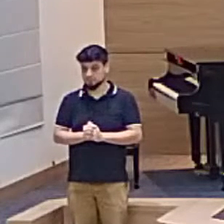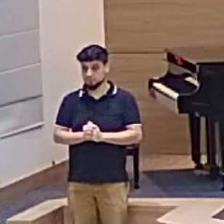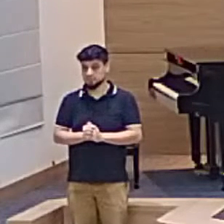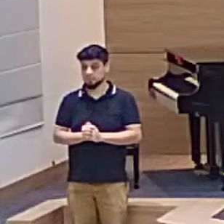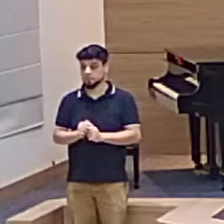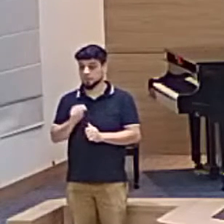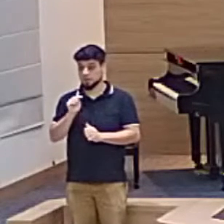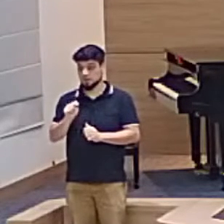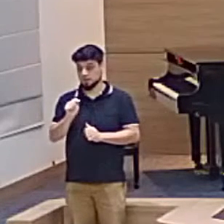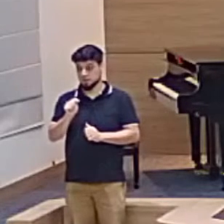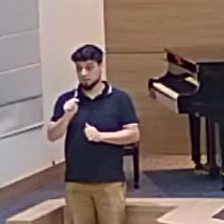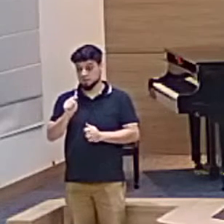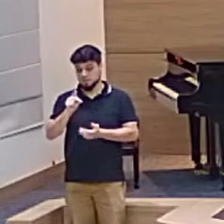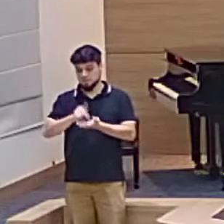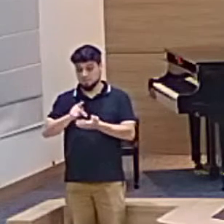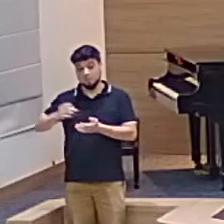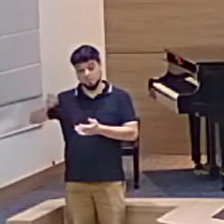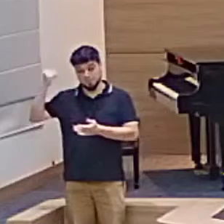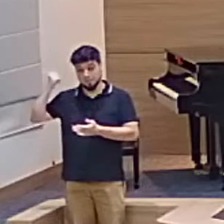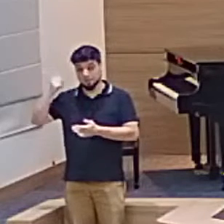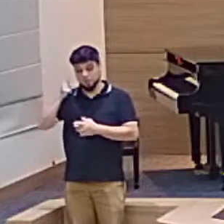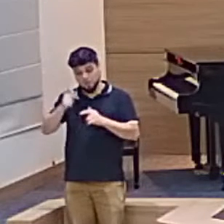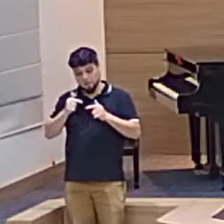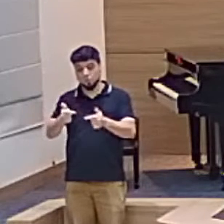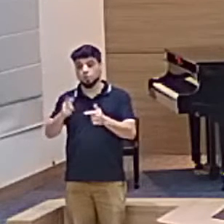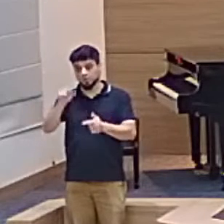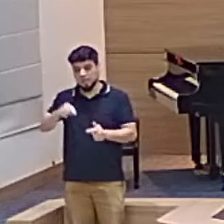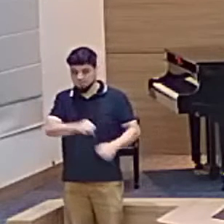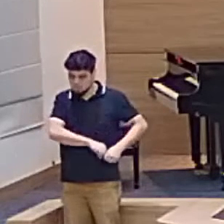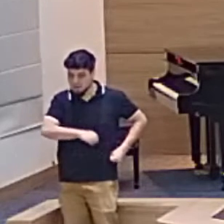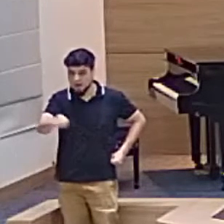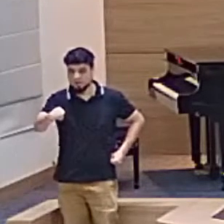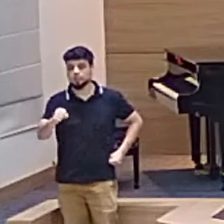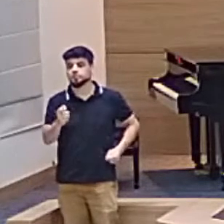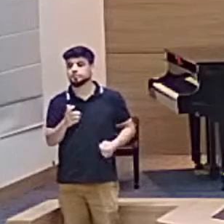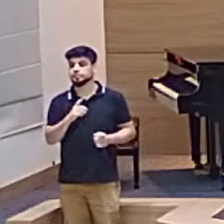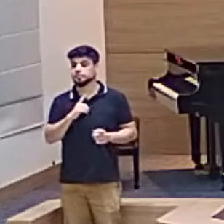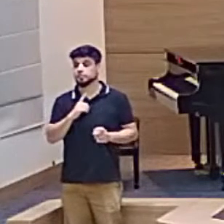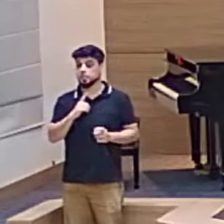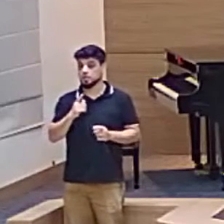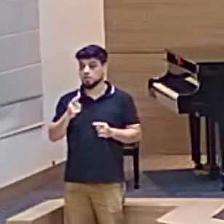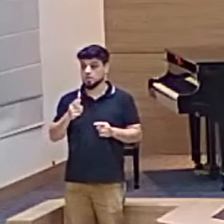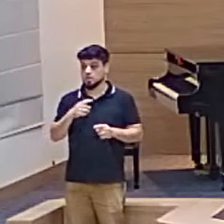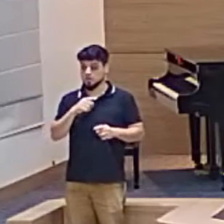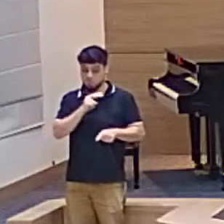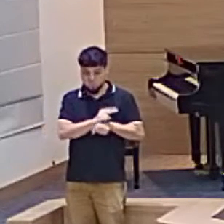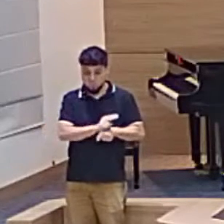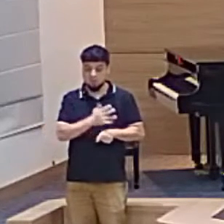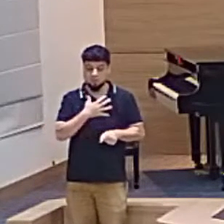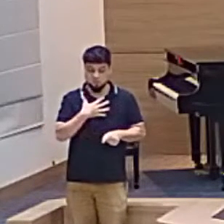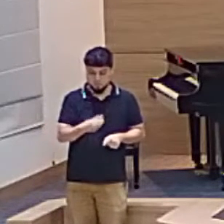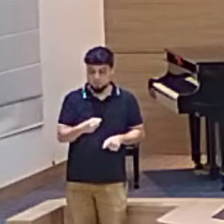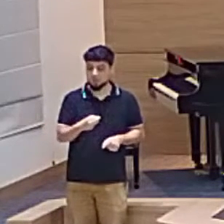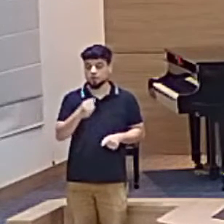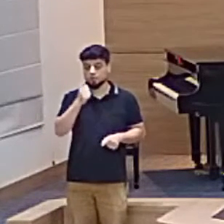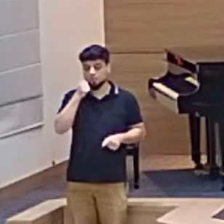era beligerante o mesmo a pegar em armas lutem pelos seus filhos filhas mulheres